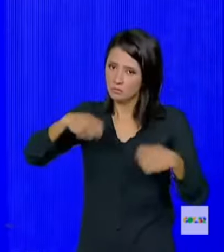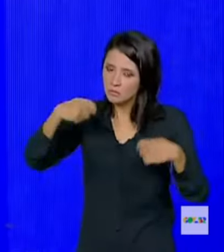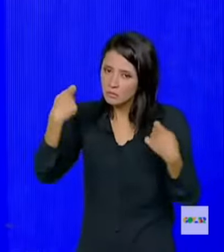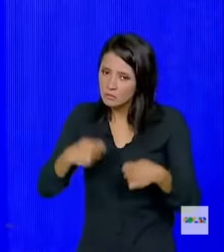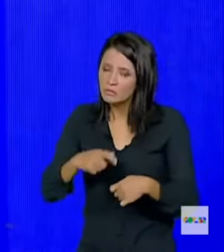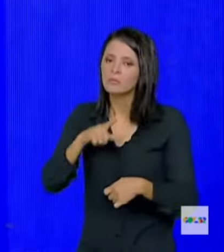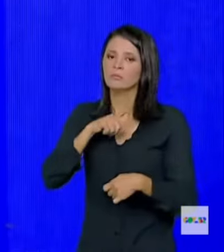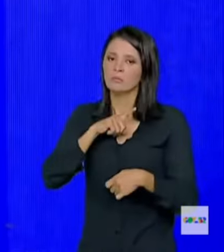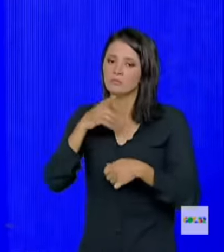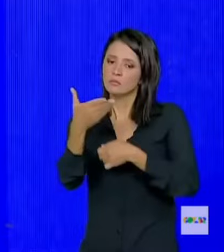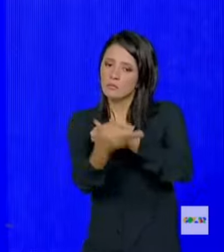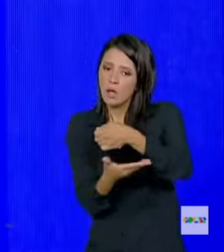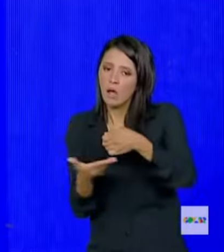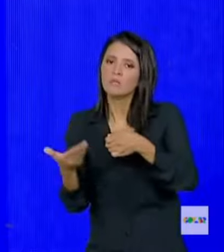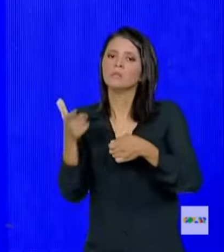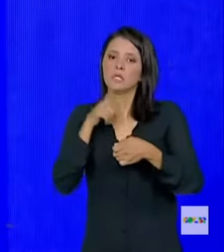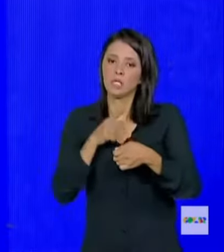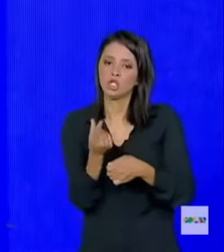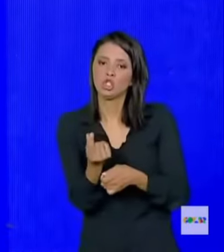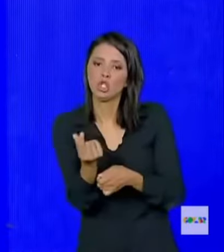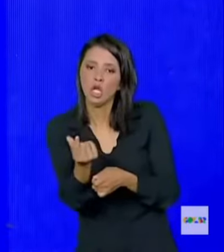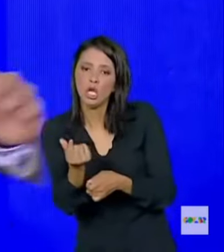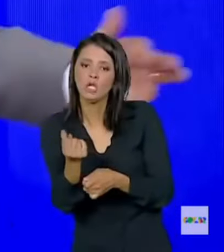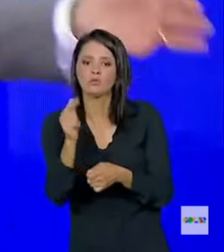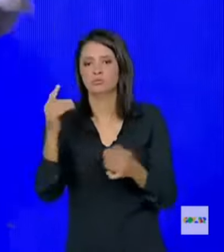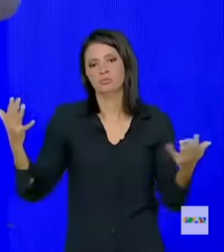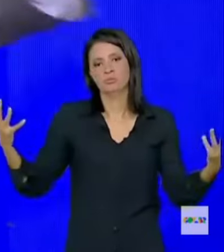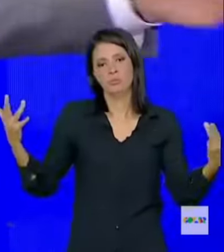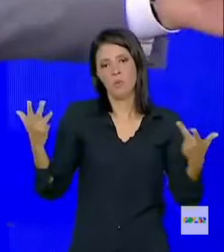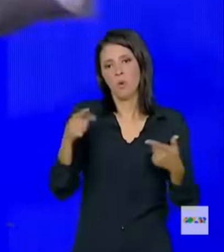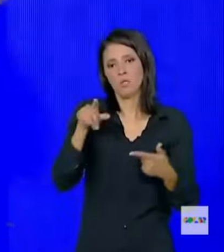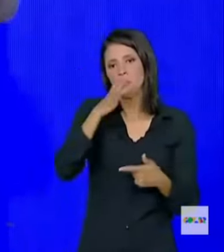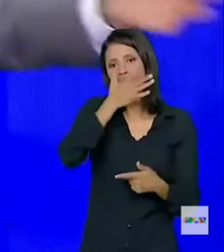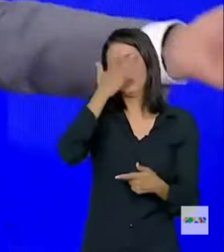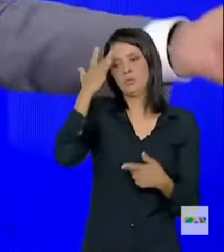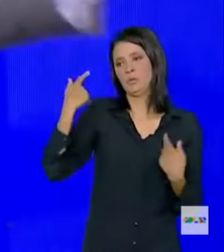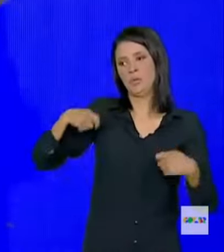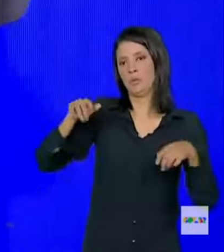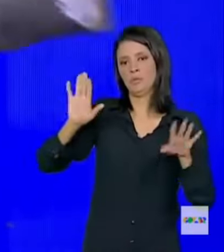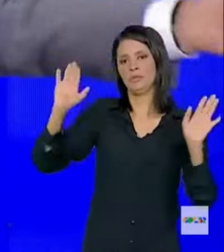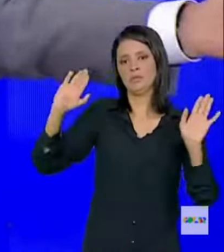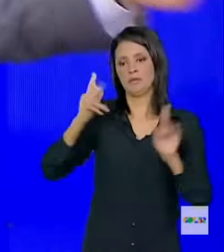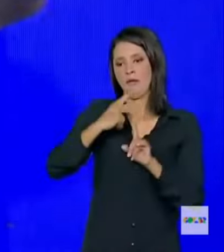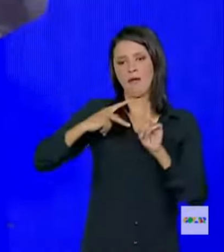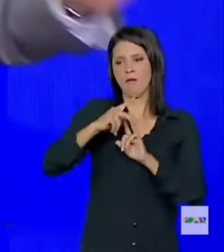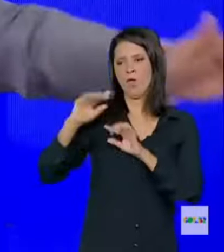calçar para ter recurso. Seria maravilhoso se ninguém precisasse da Previdência Pública, que